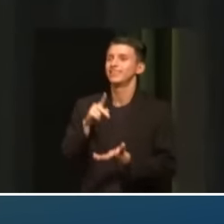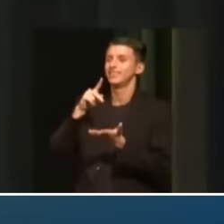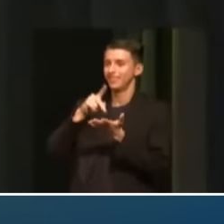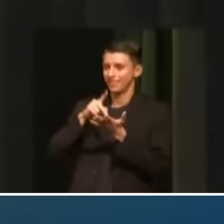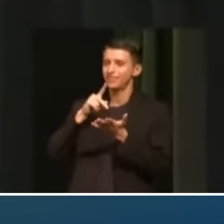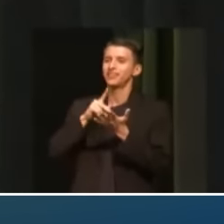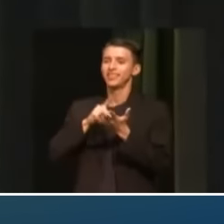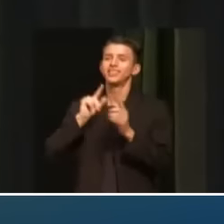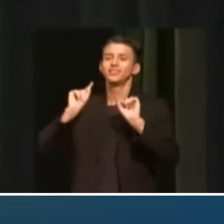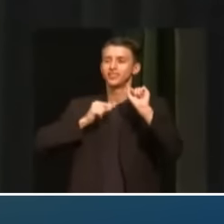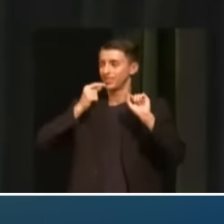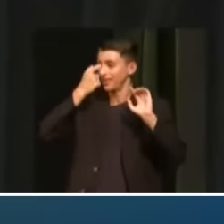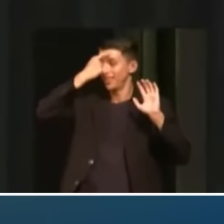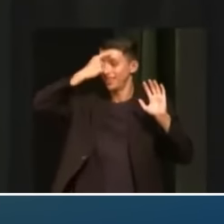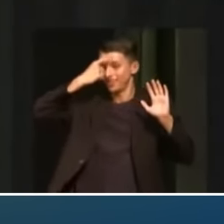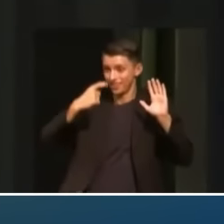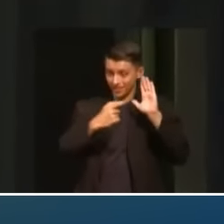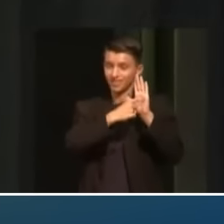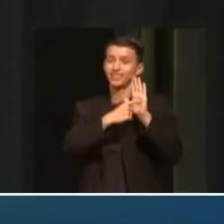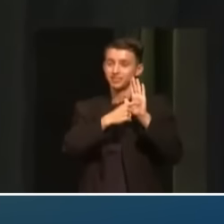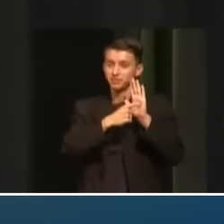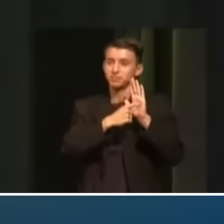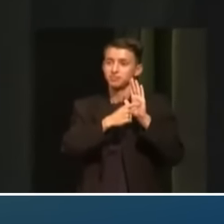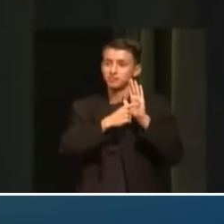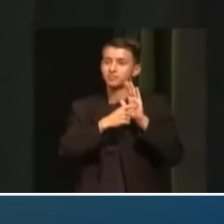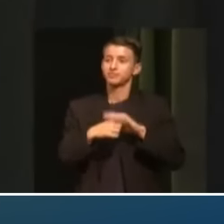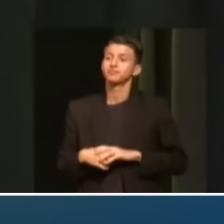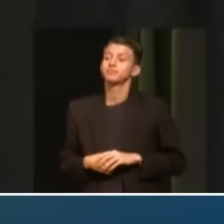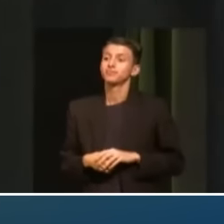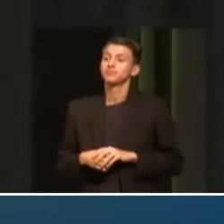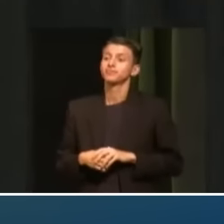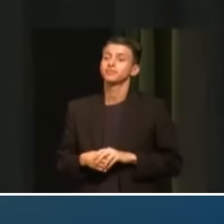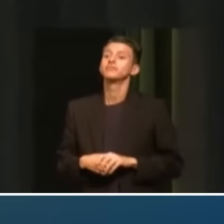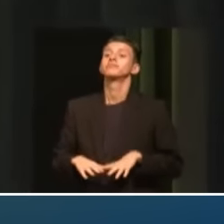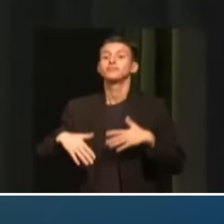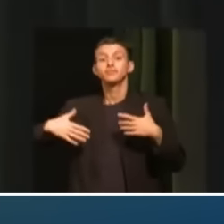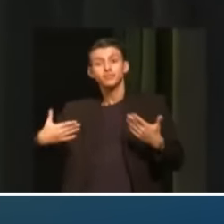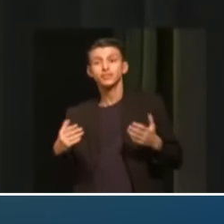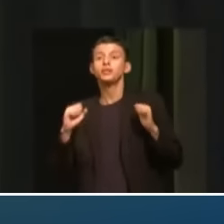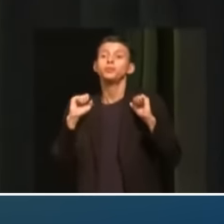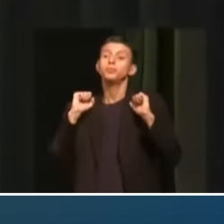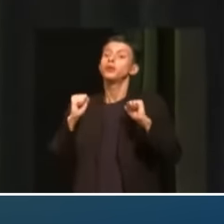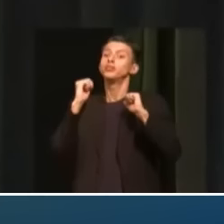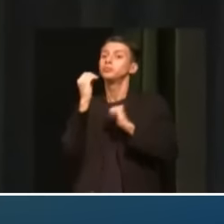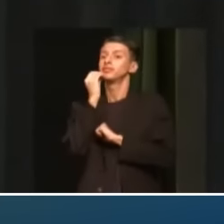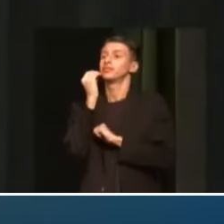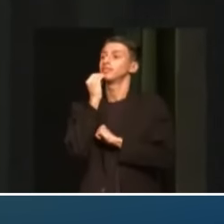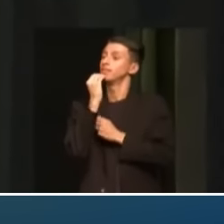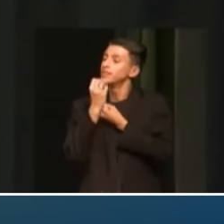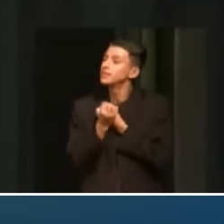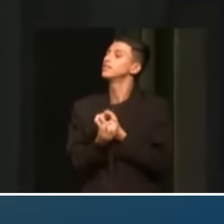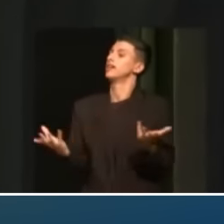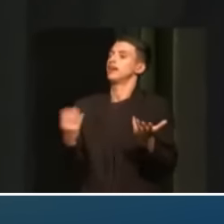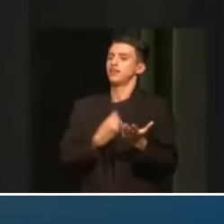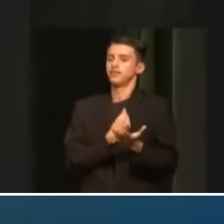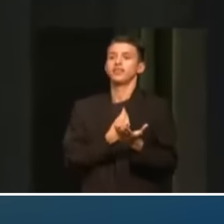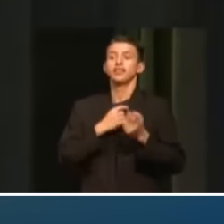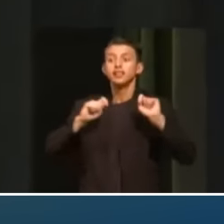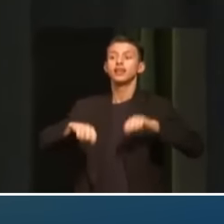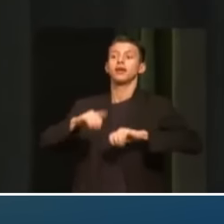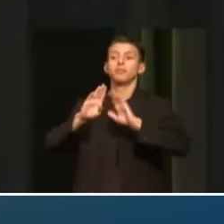desembargadores e os dois juízes Aliás o juiz que ele o outro juiz que ele preservou para não ficar chato preservar só Gabriela o